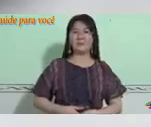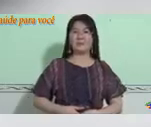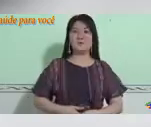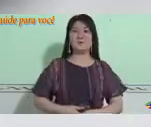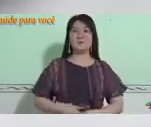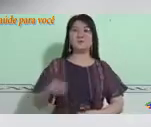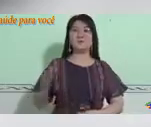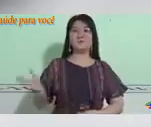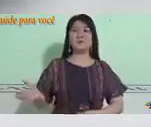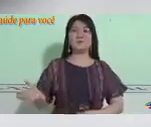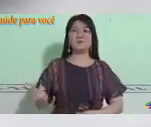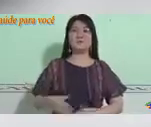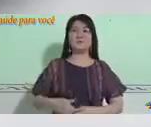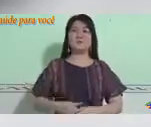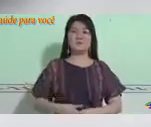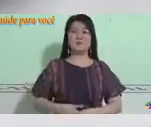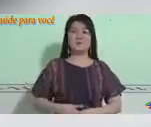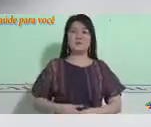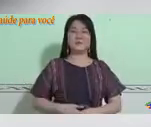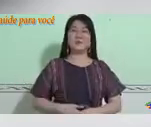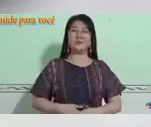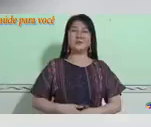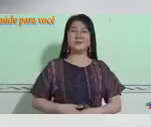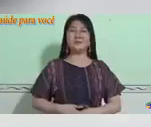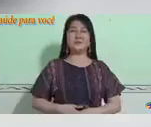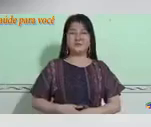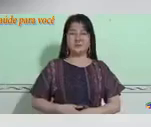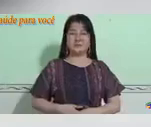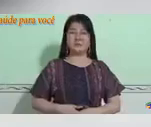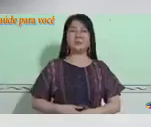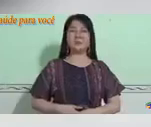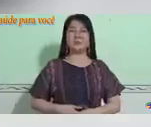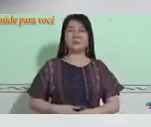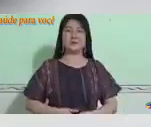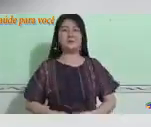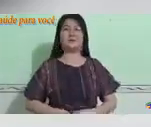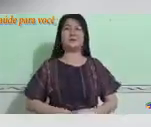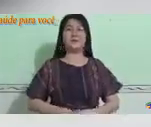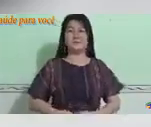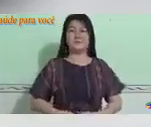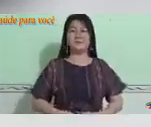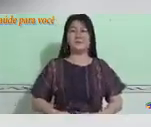vômitos intensos, ponto e vírgula, pressão alta, ponto e vírgula, dor abdominal nas costas.